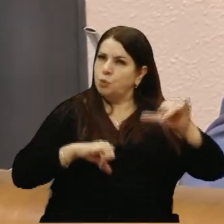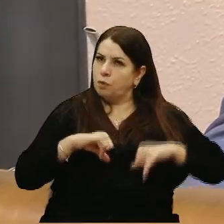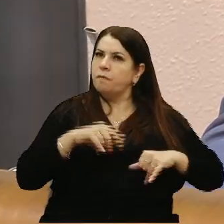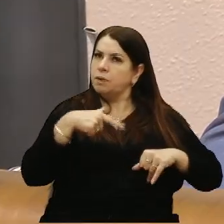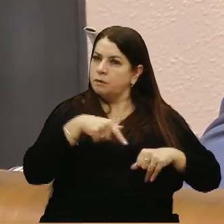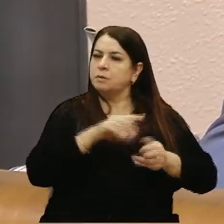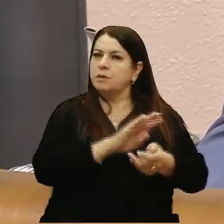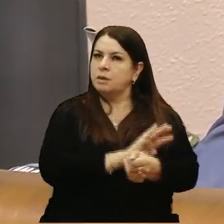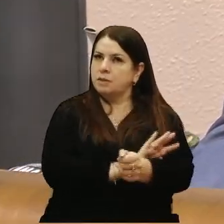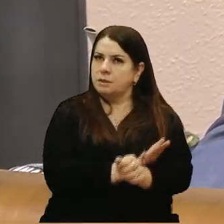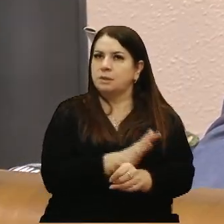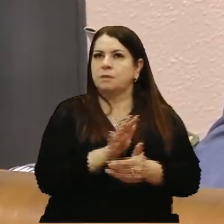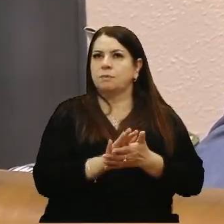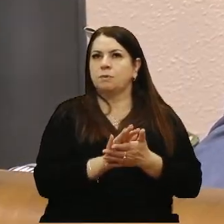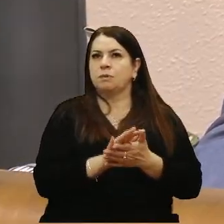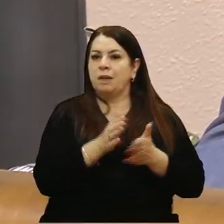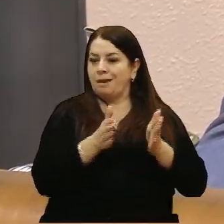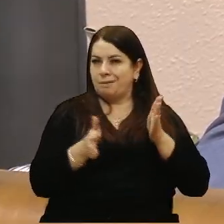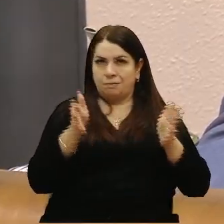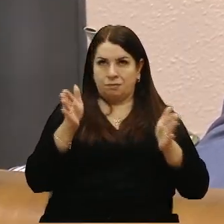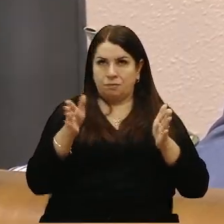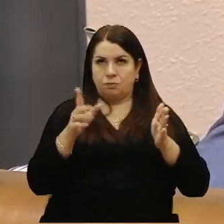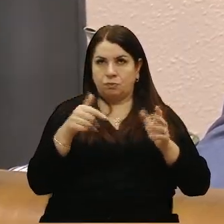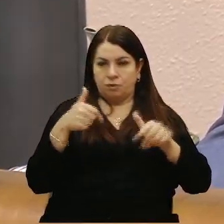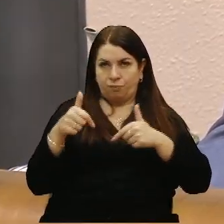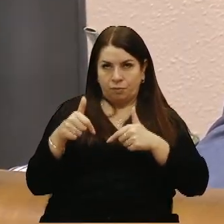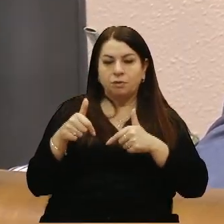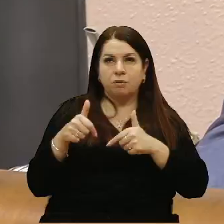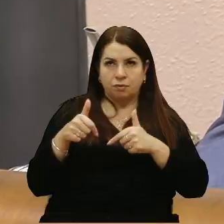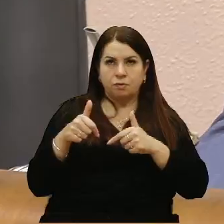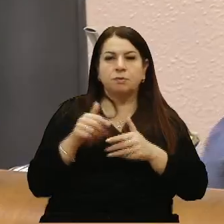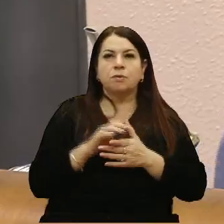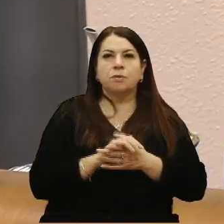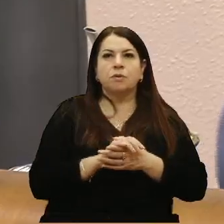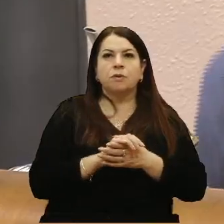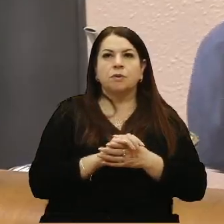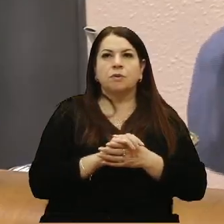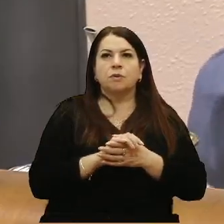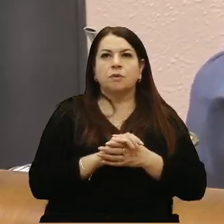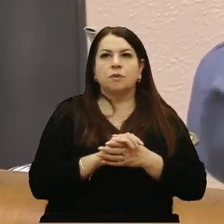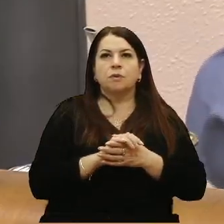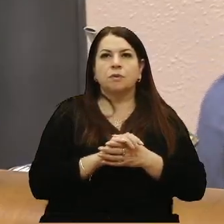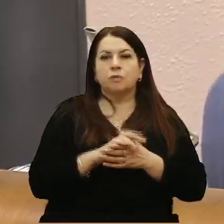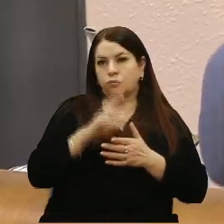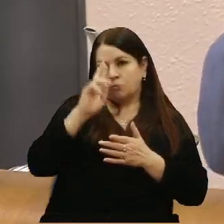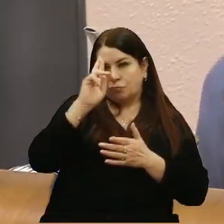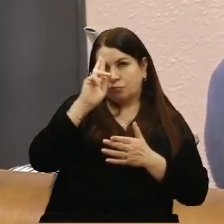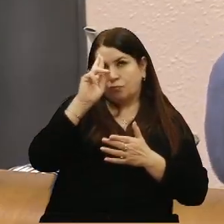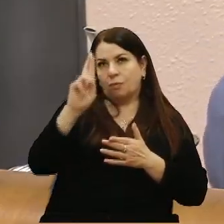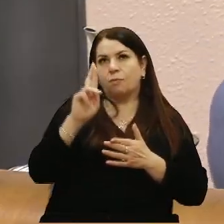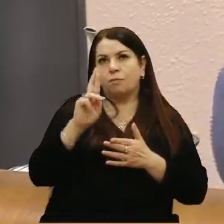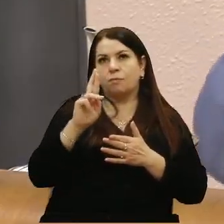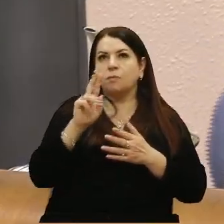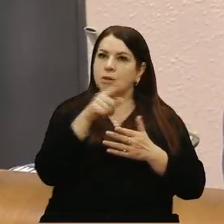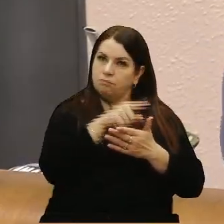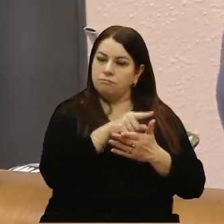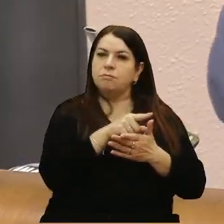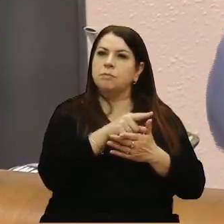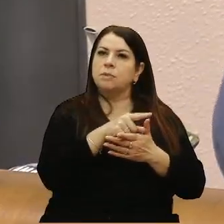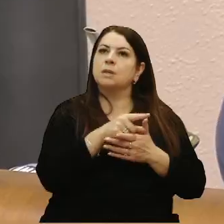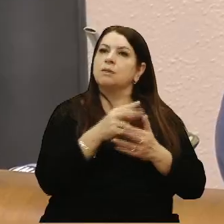racismo durante o seu expediente de trabalho, ou seja, o patrão, né, a empregadora, o empregador